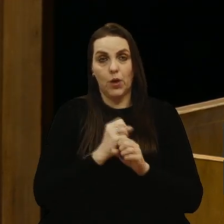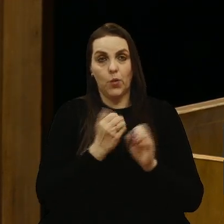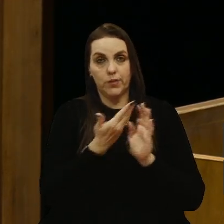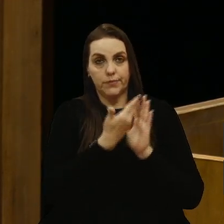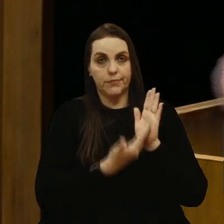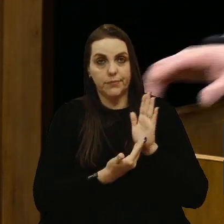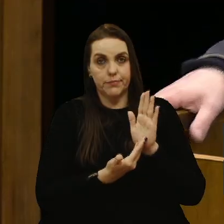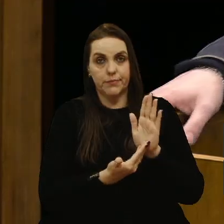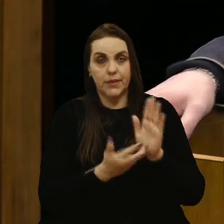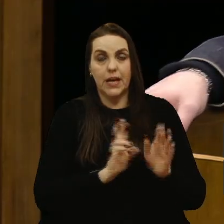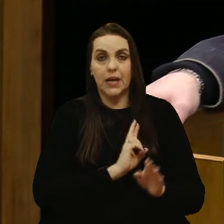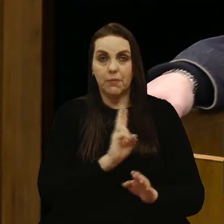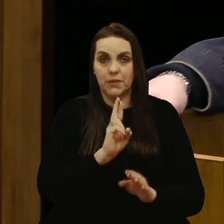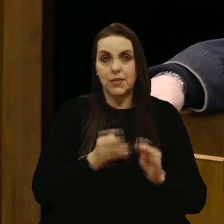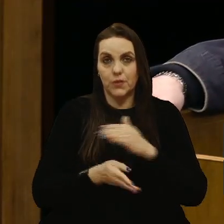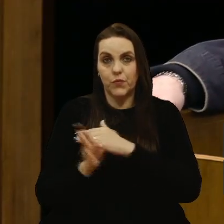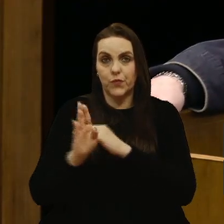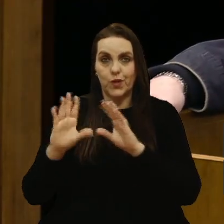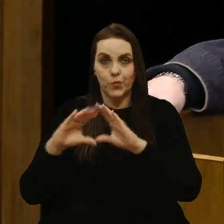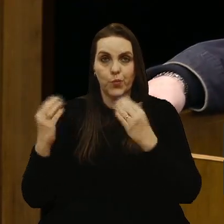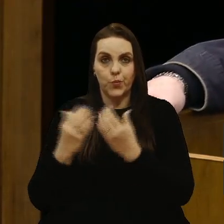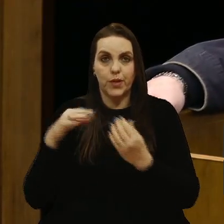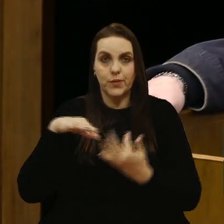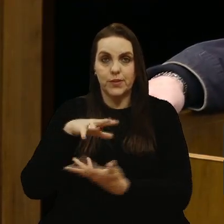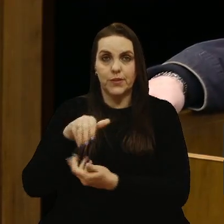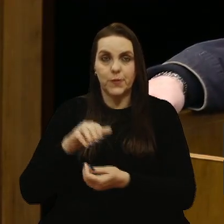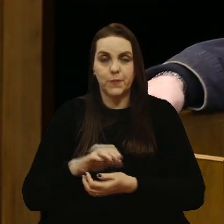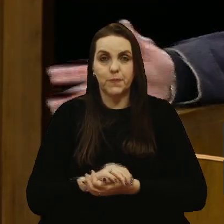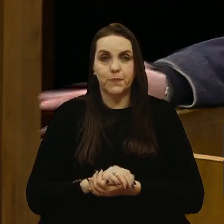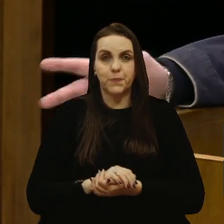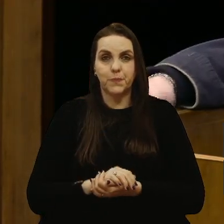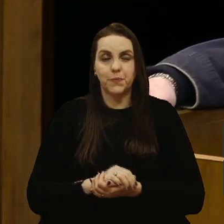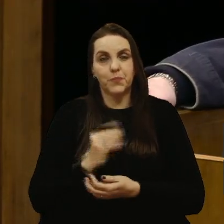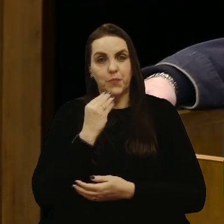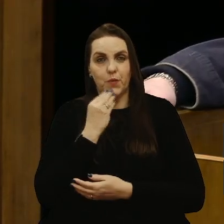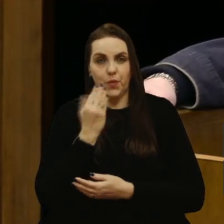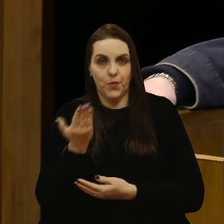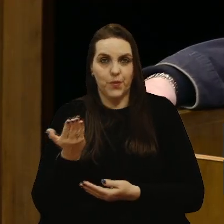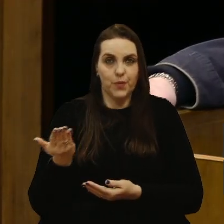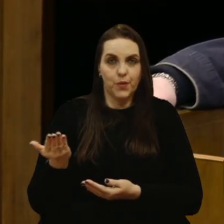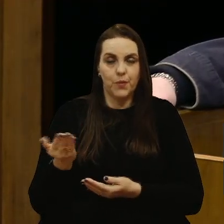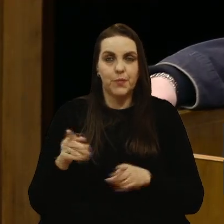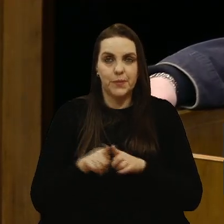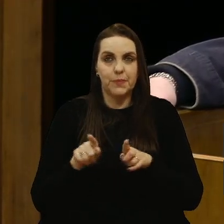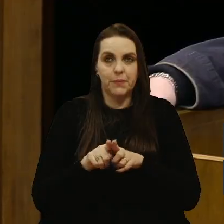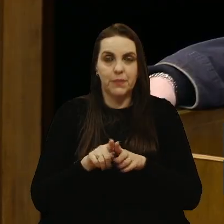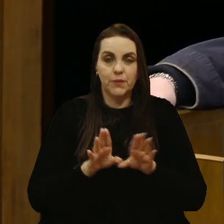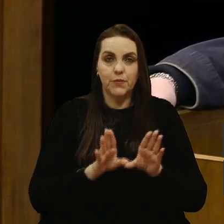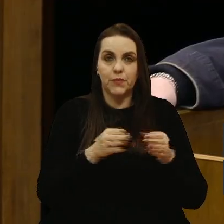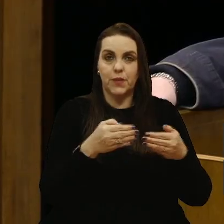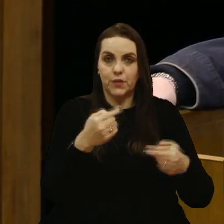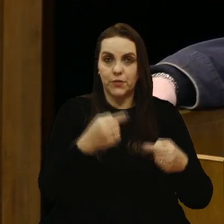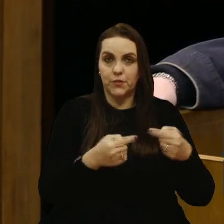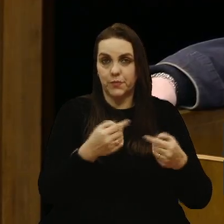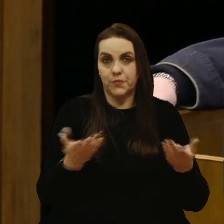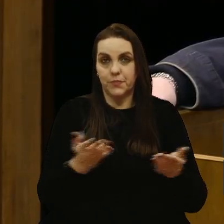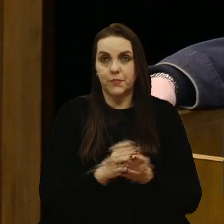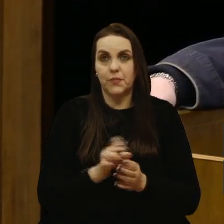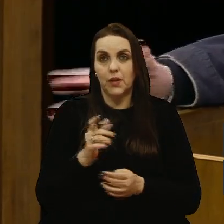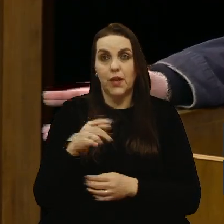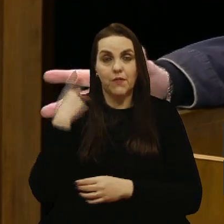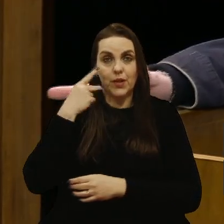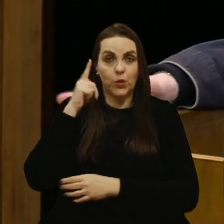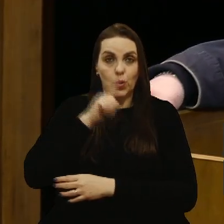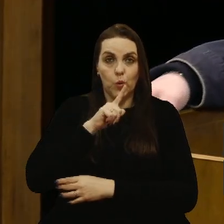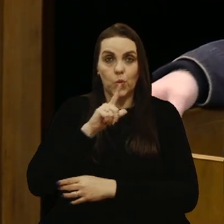dessa representação desse congresso internacional. E, obviamente, via frente parlamentar, o vereador Lucas Carinato ontem